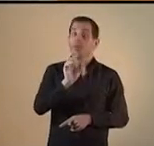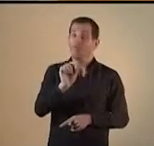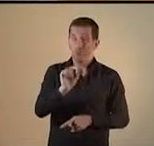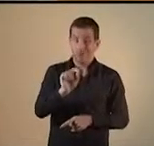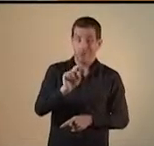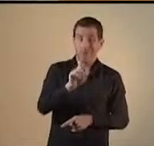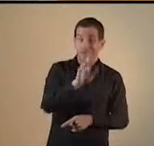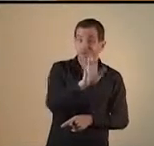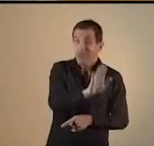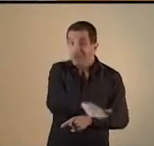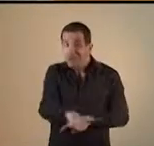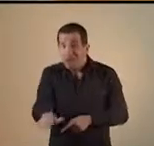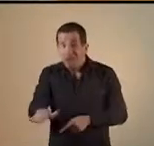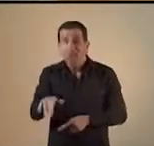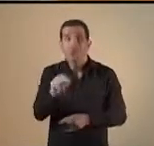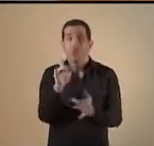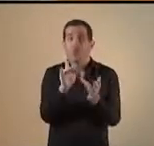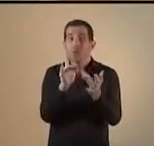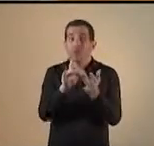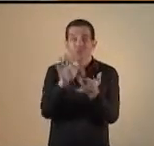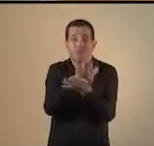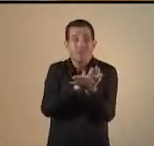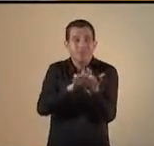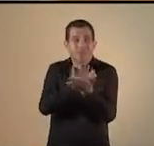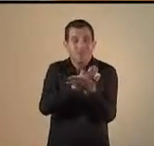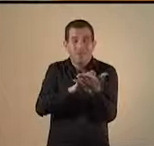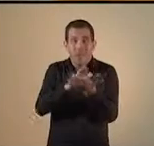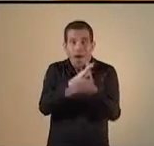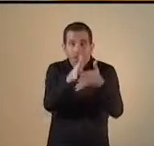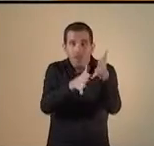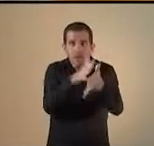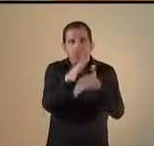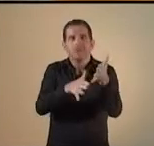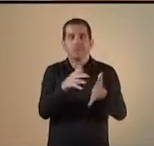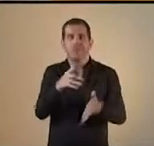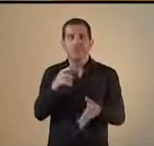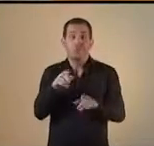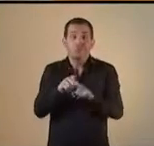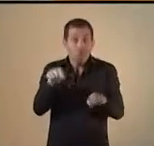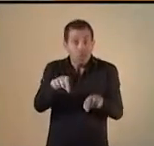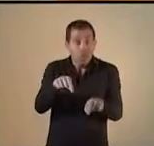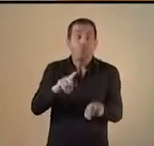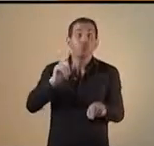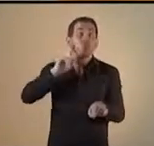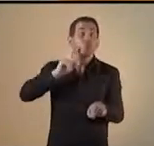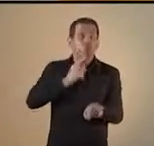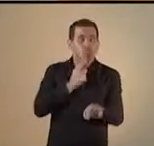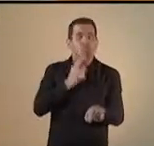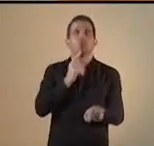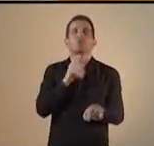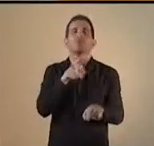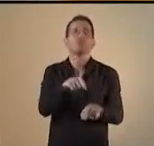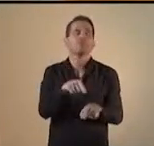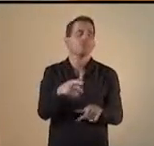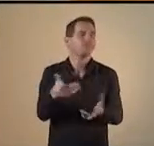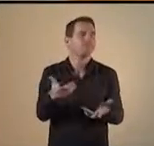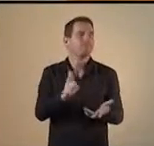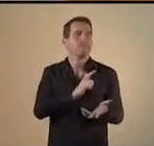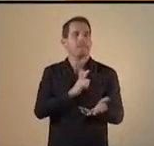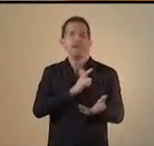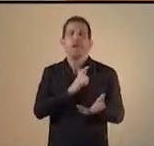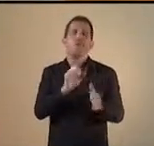que não tiveram contato com a língua, né, foram criados, né, de uma